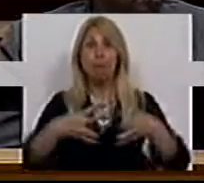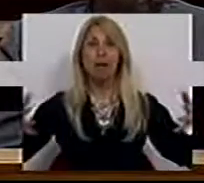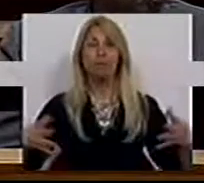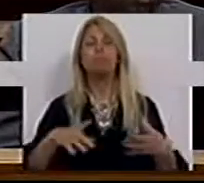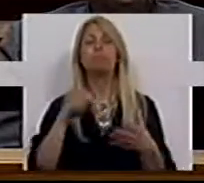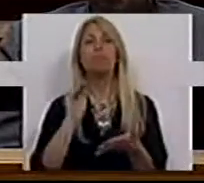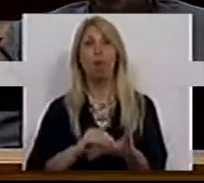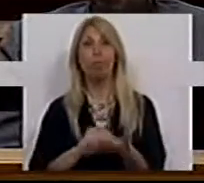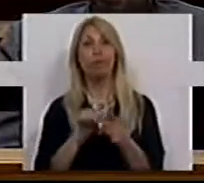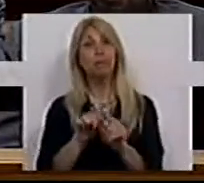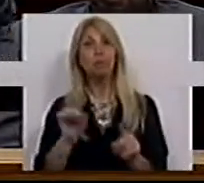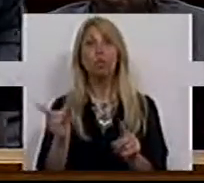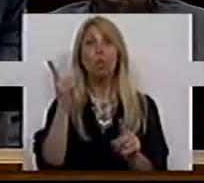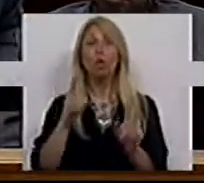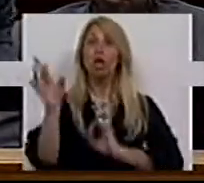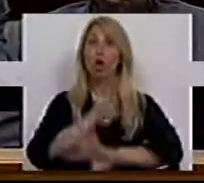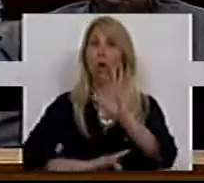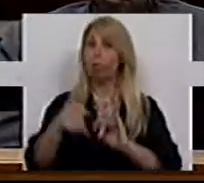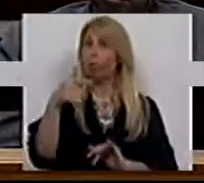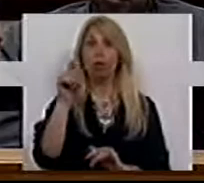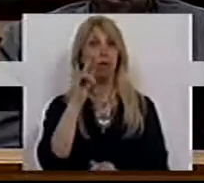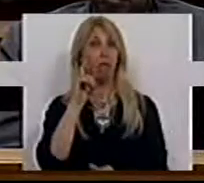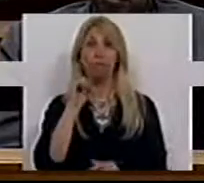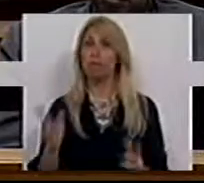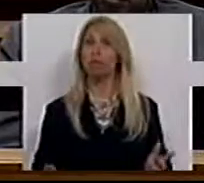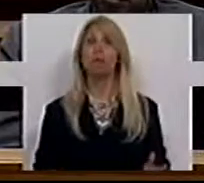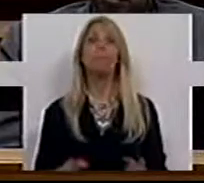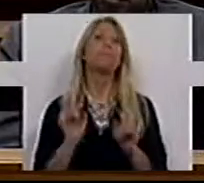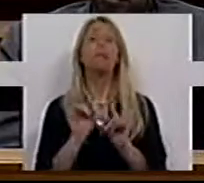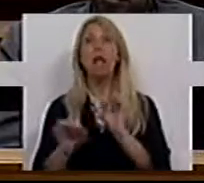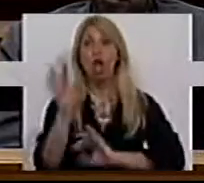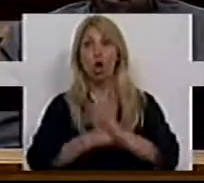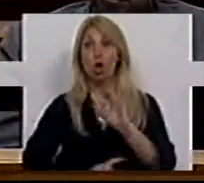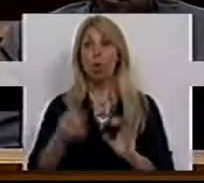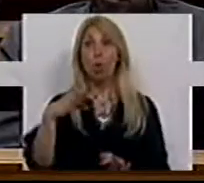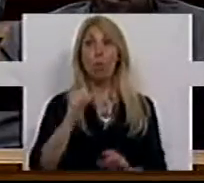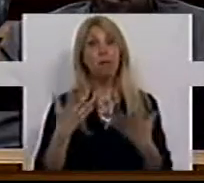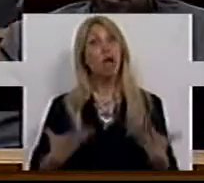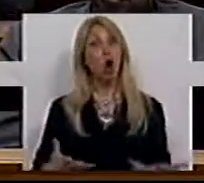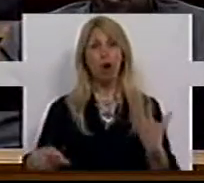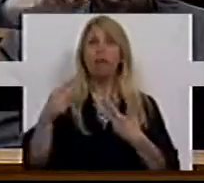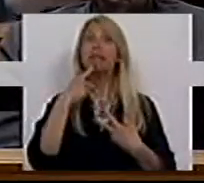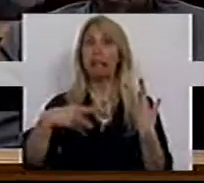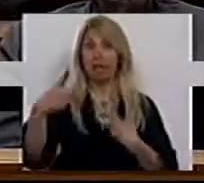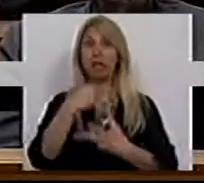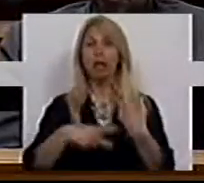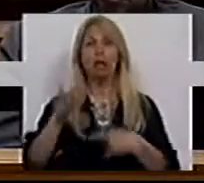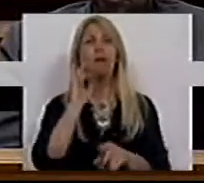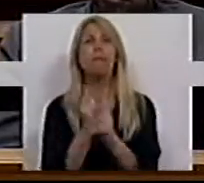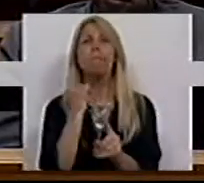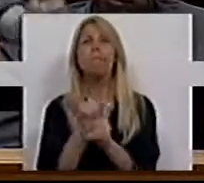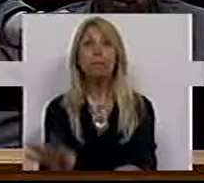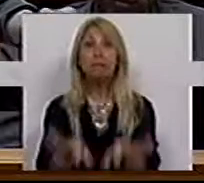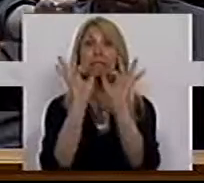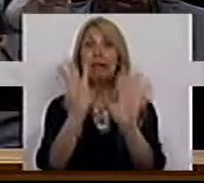Esta não é a Europa que o Bloco de Esquerda defende. Mas esta Europa que o PS agora critica é